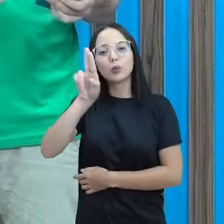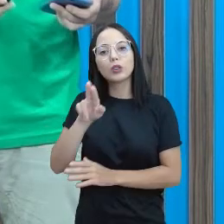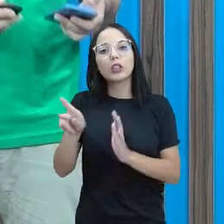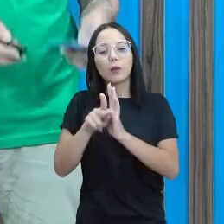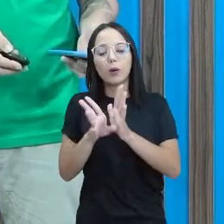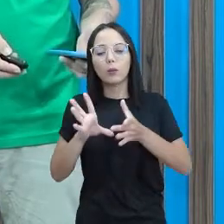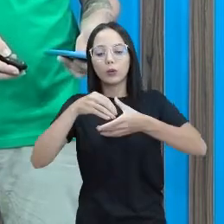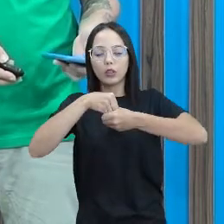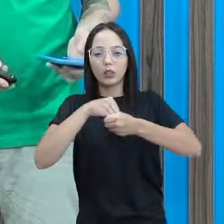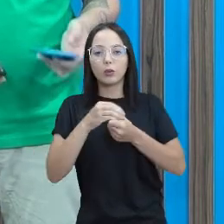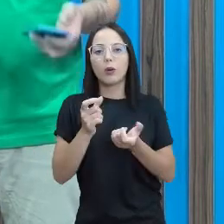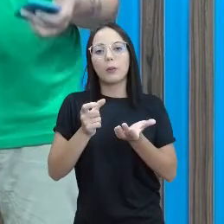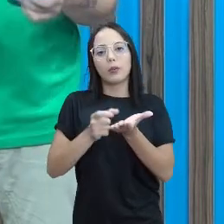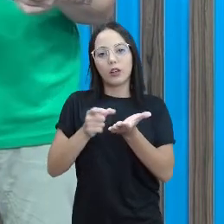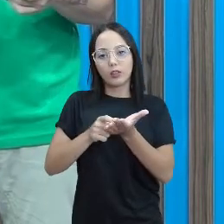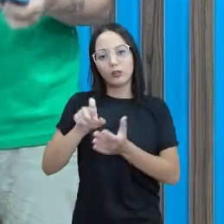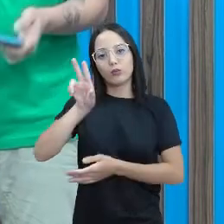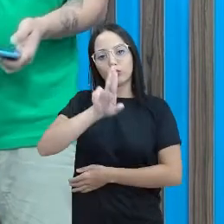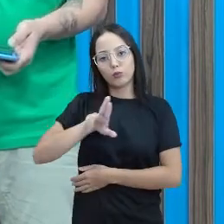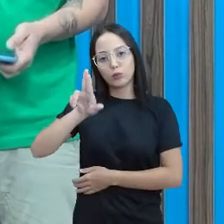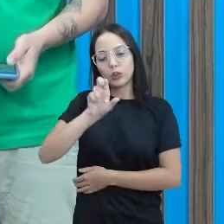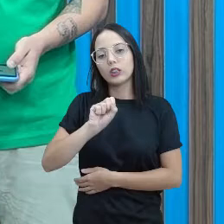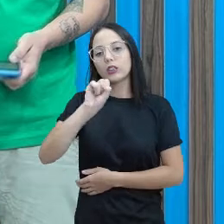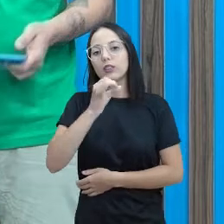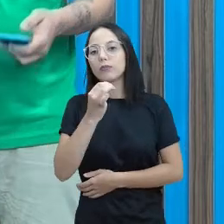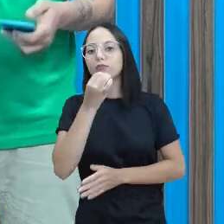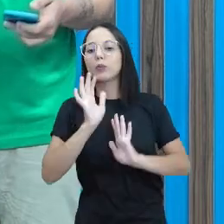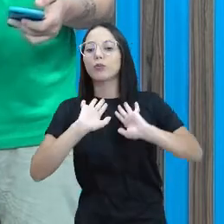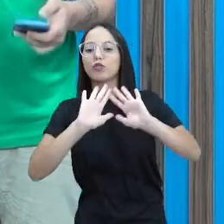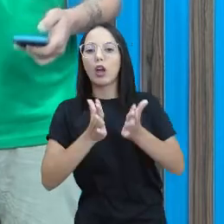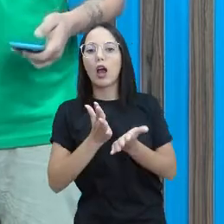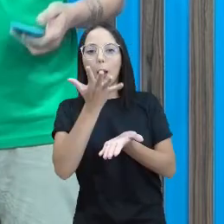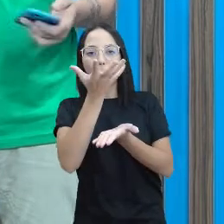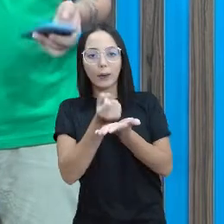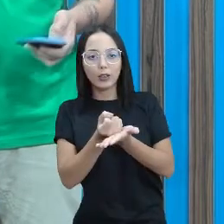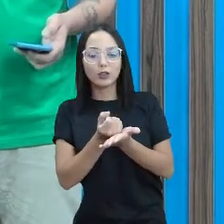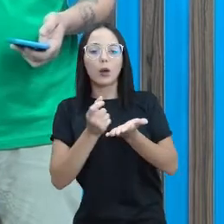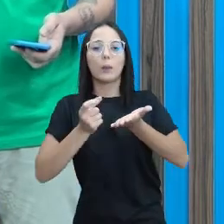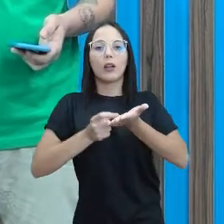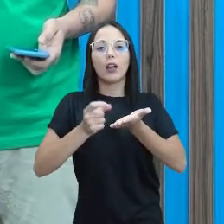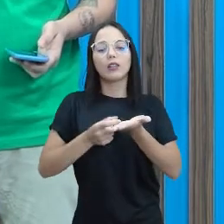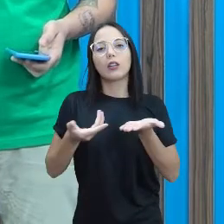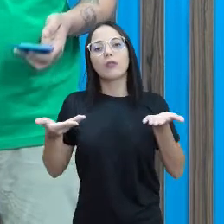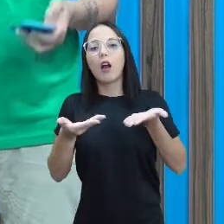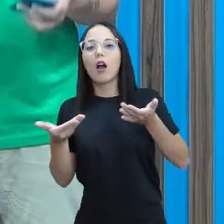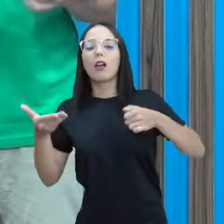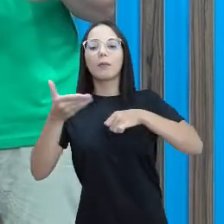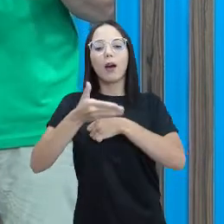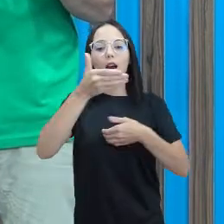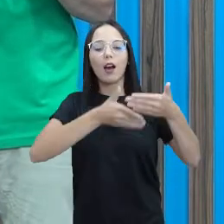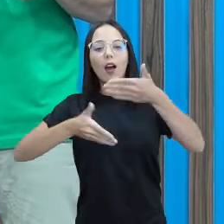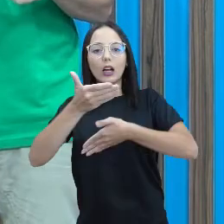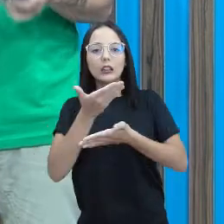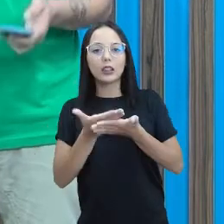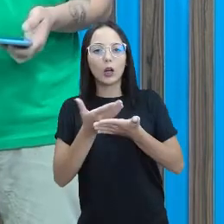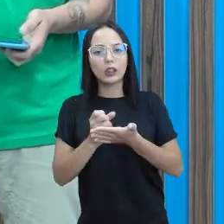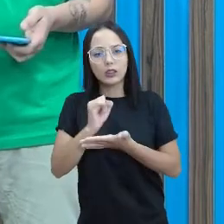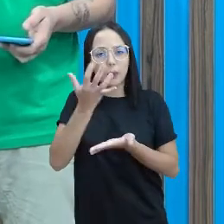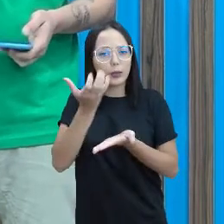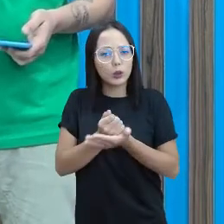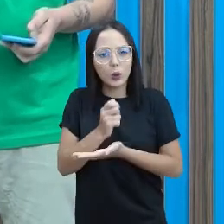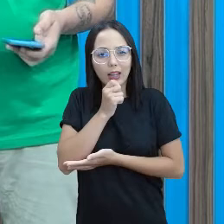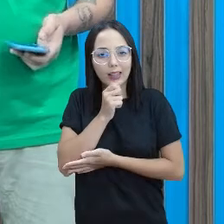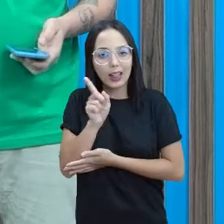no aplicativo, tá certo? Então, se você já baixou aí o aplicativo, vai participando da nossa aula. Se você não baixou